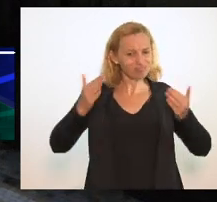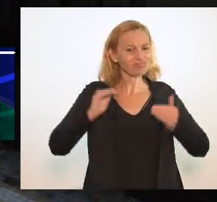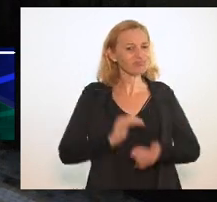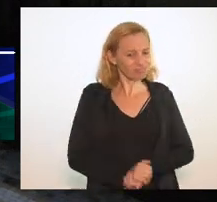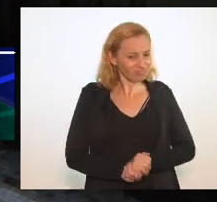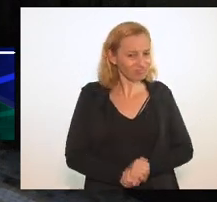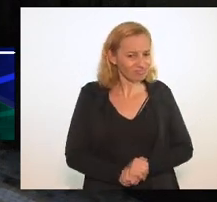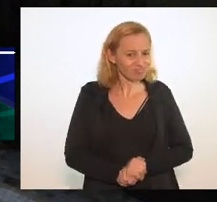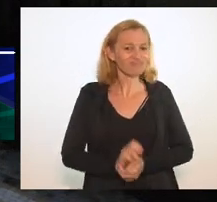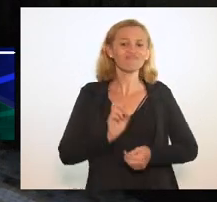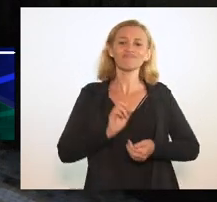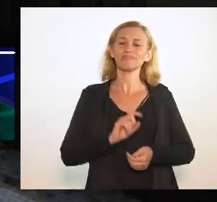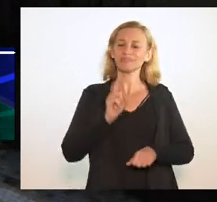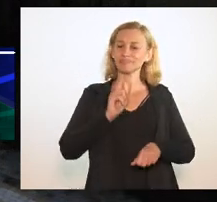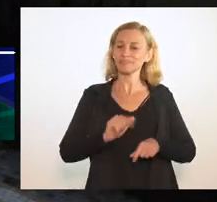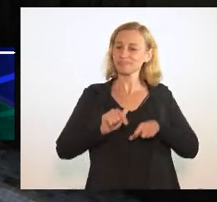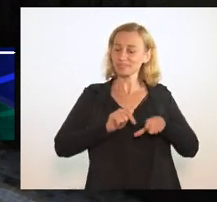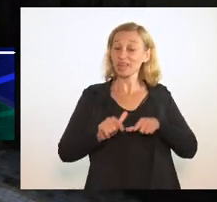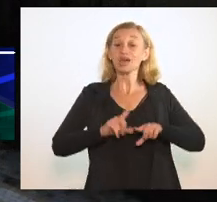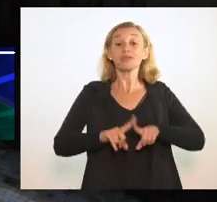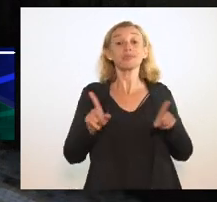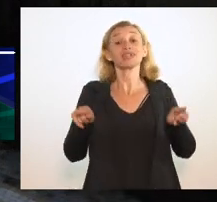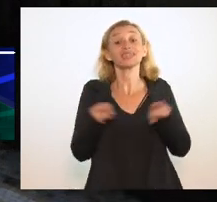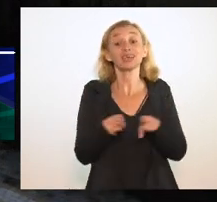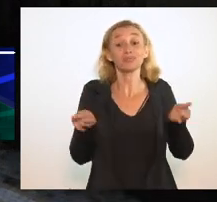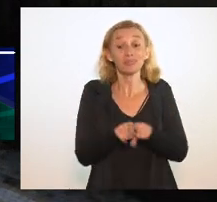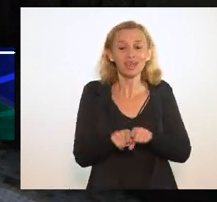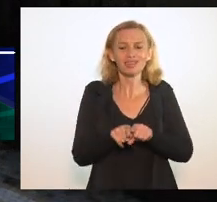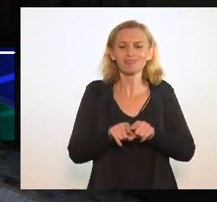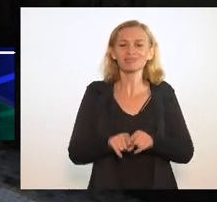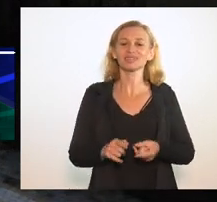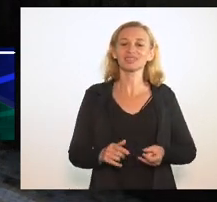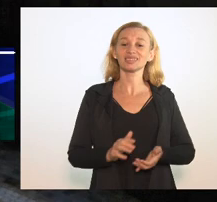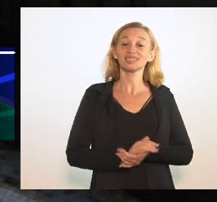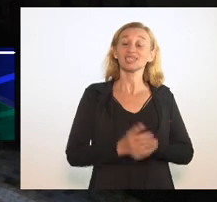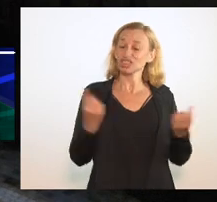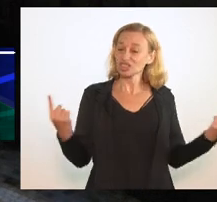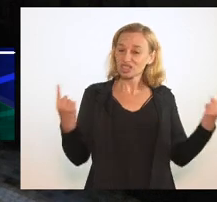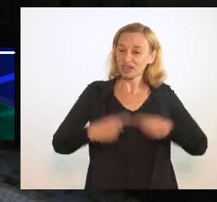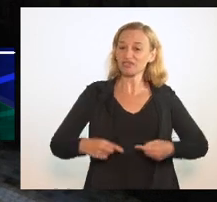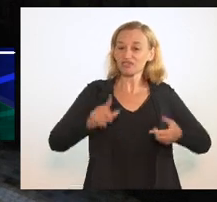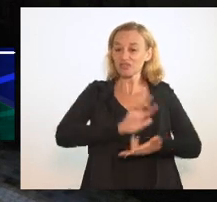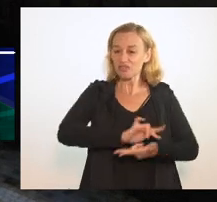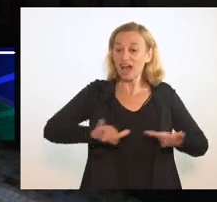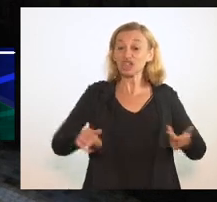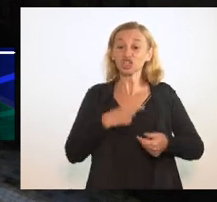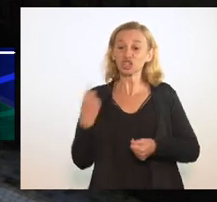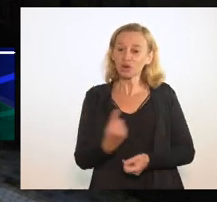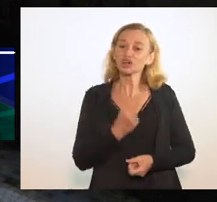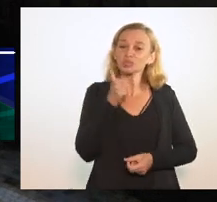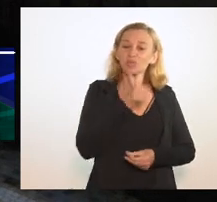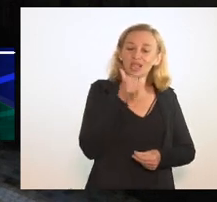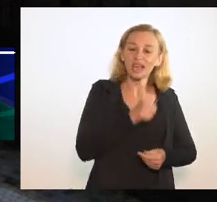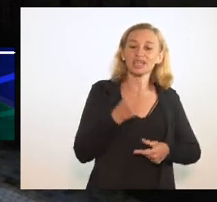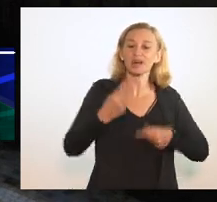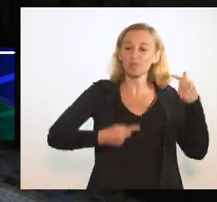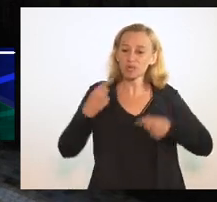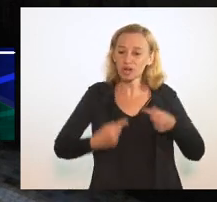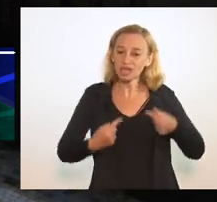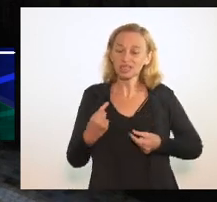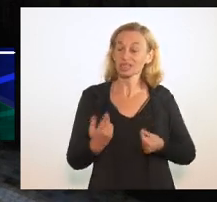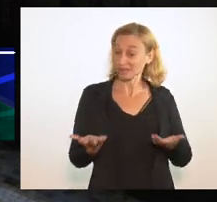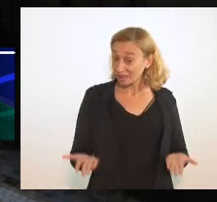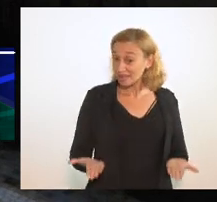presidenta nesta sessão, mas também é com muitos desafios que nós, mulheres na política, estamos